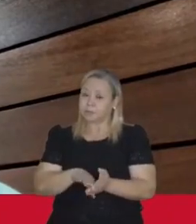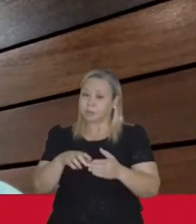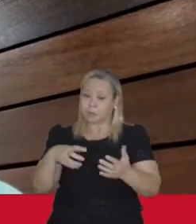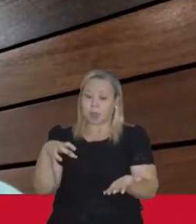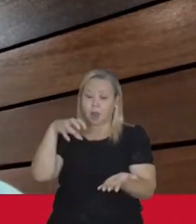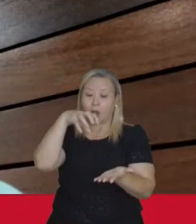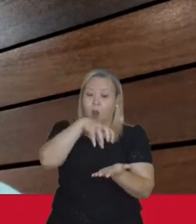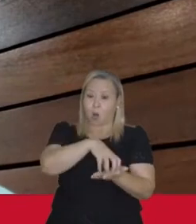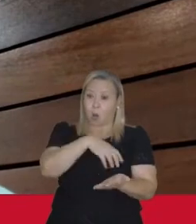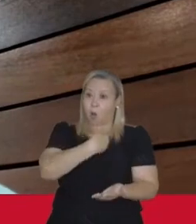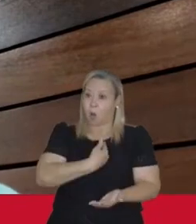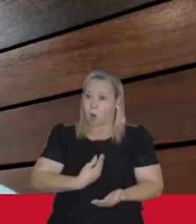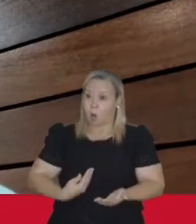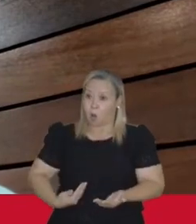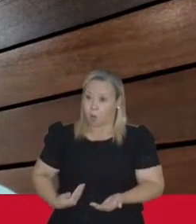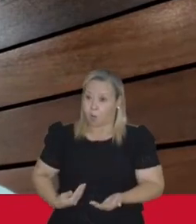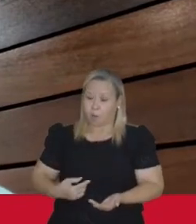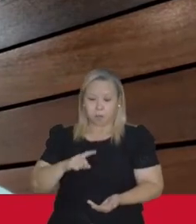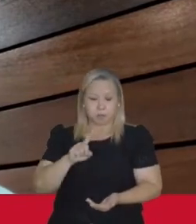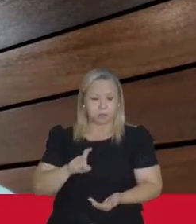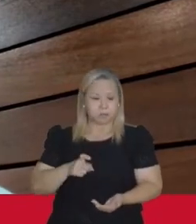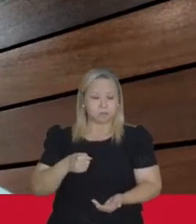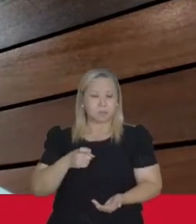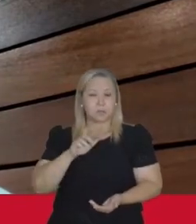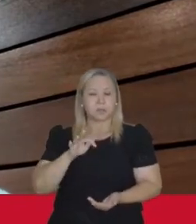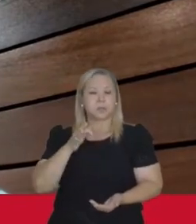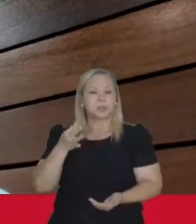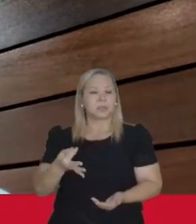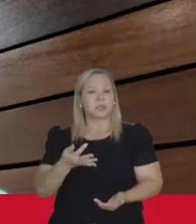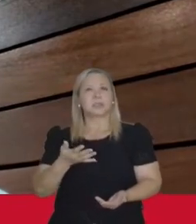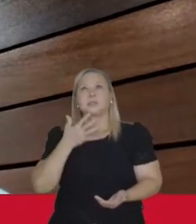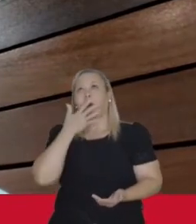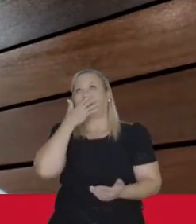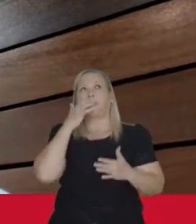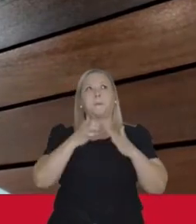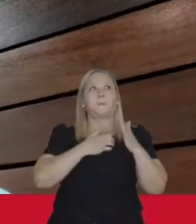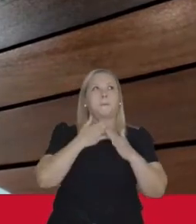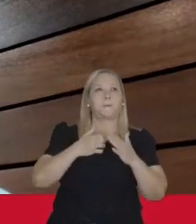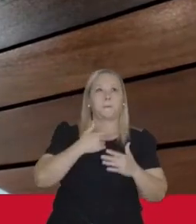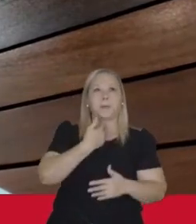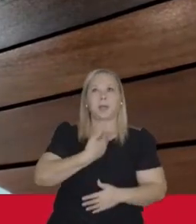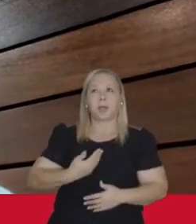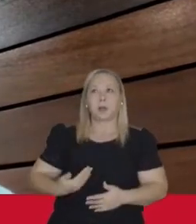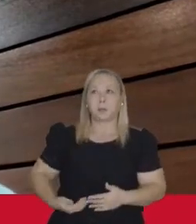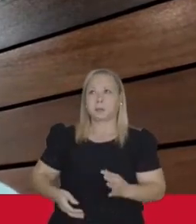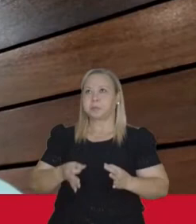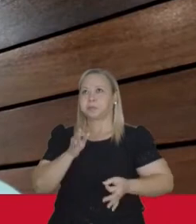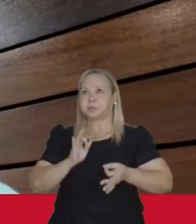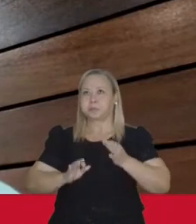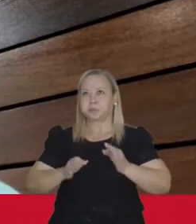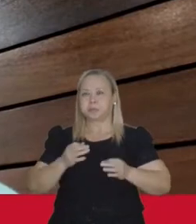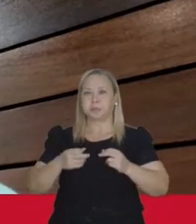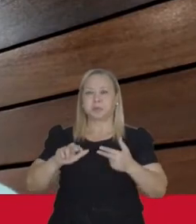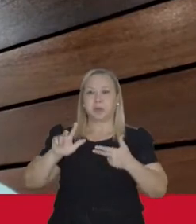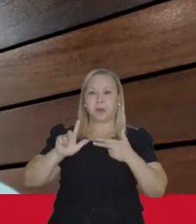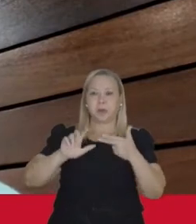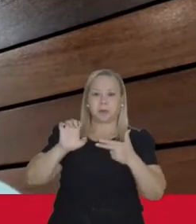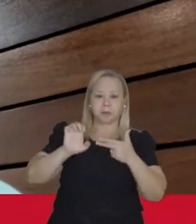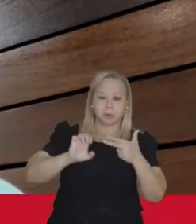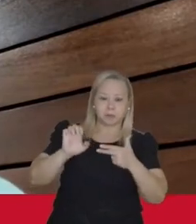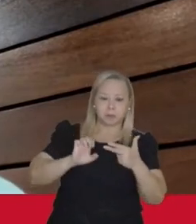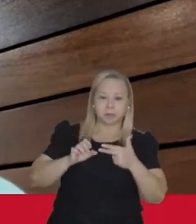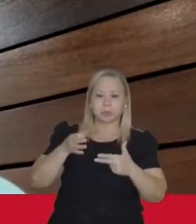órgão público, seja ele do Poder Executivo ou do Poder Judiciário, e